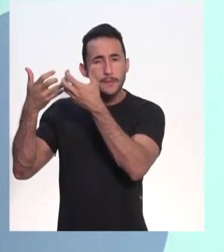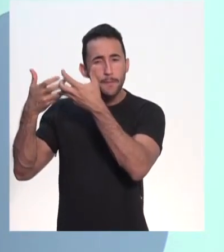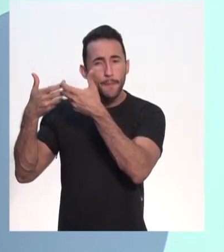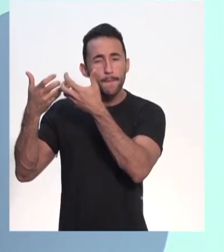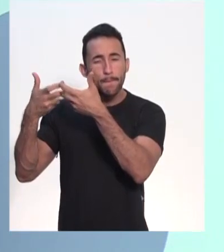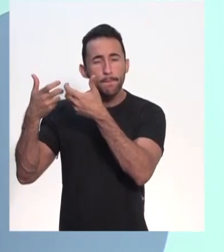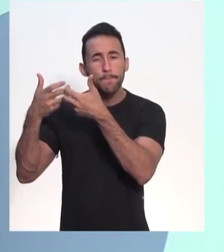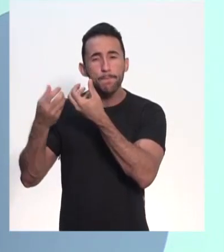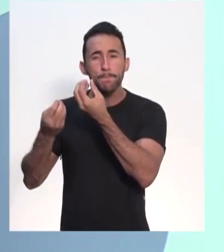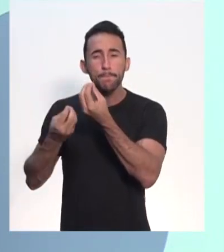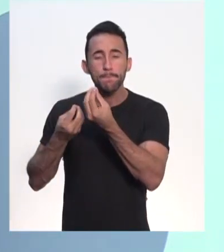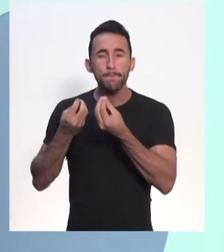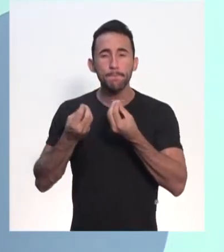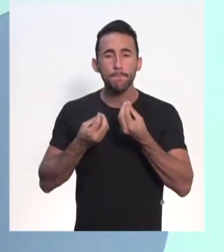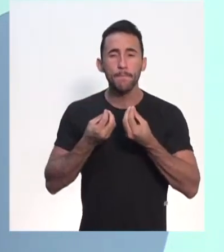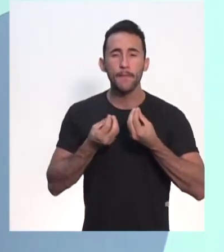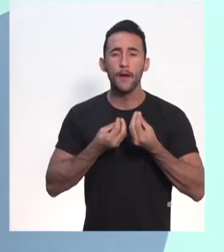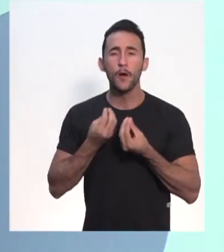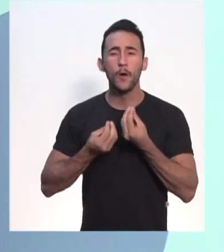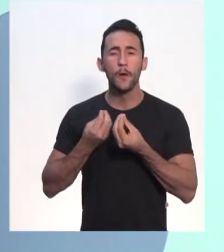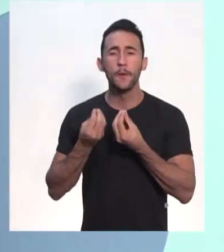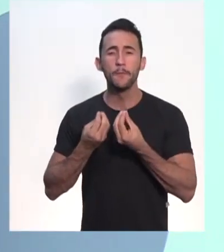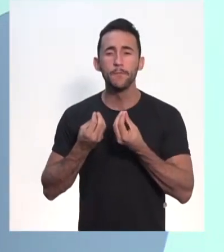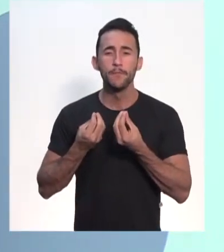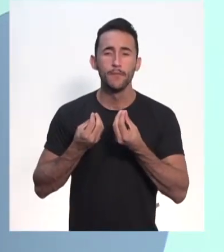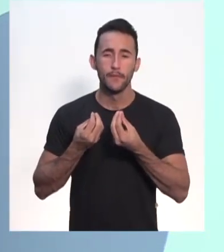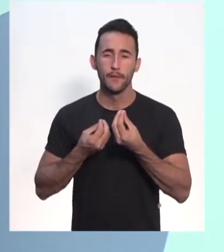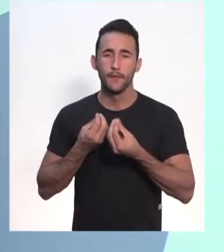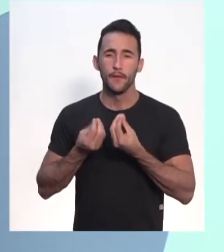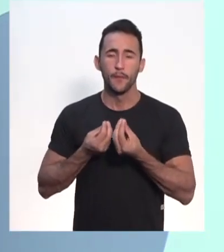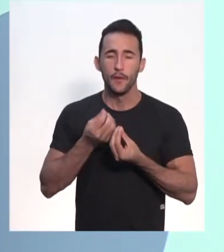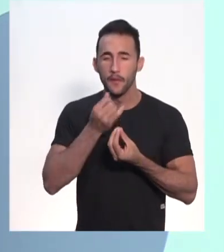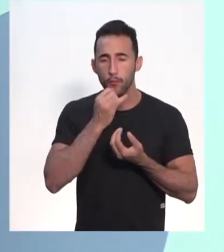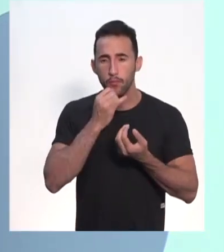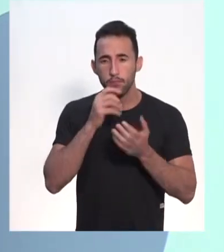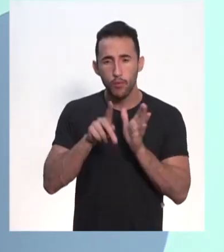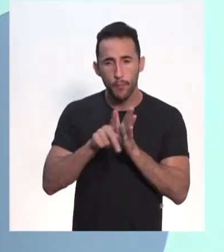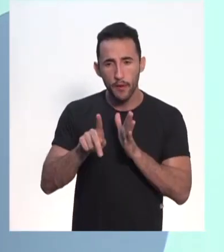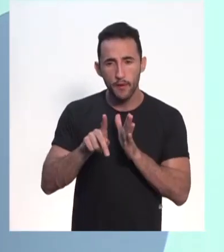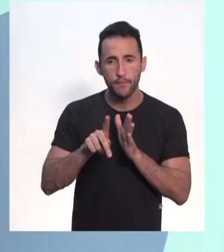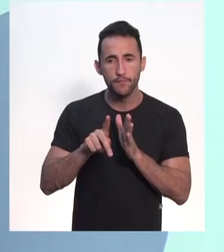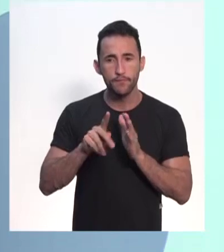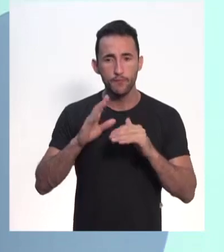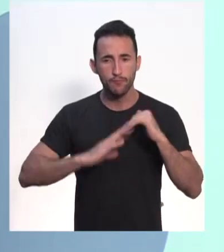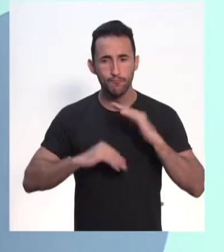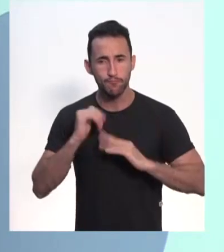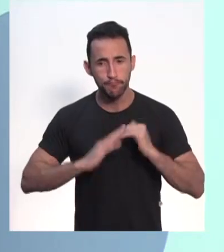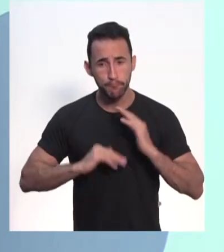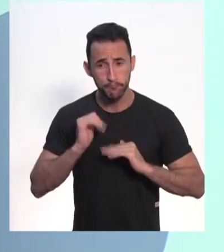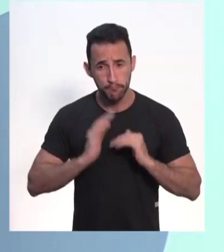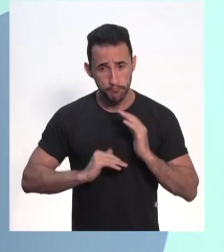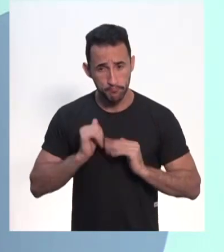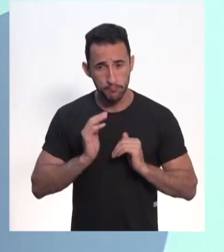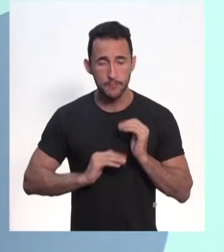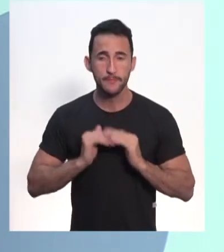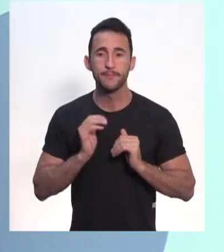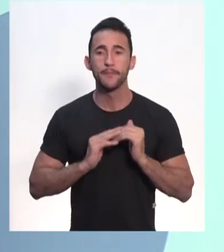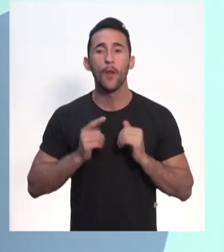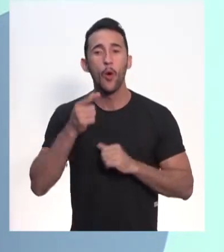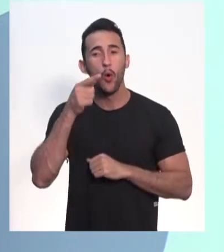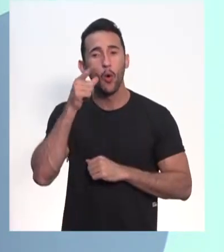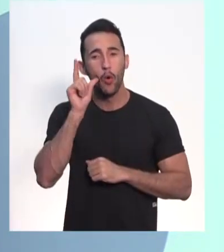para alguns, ao longo do currículo paulista, para este ano, foram selecionadas